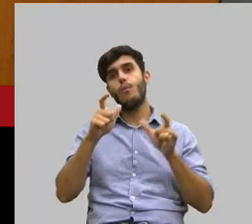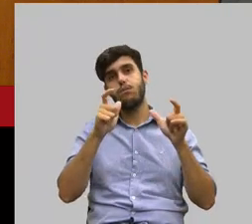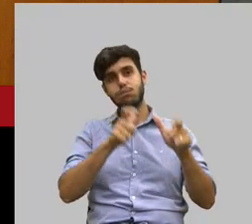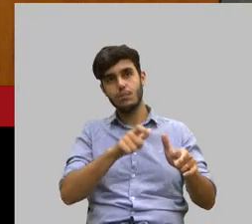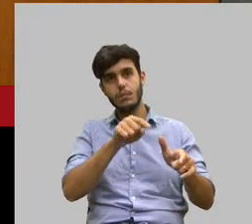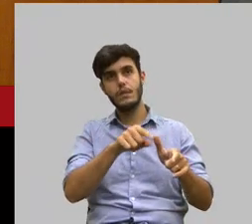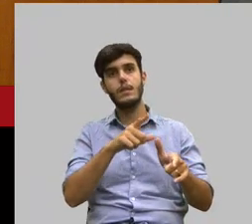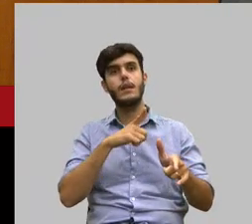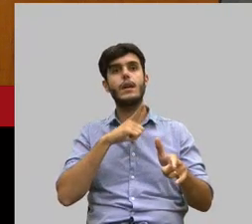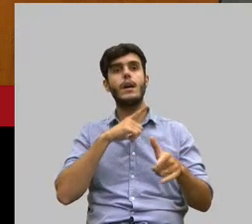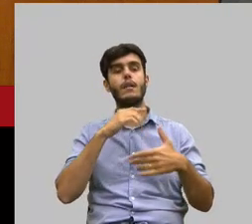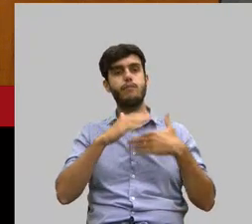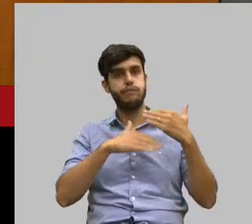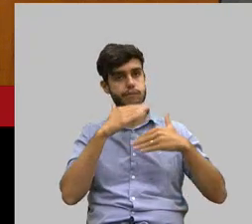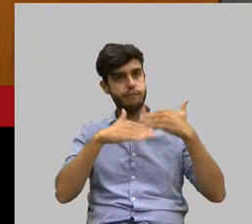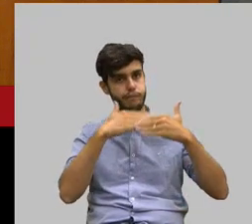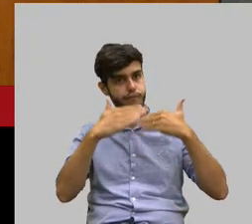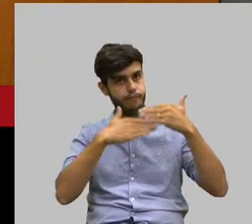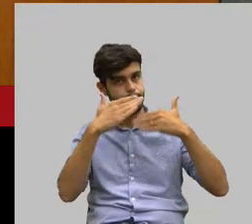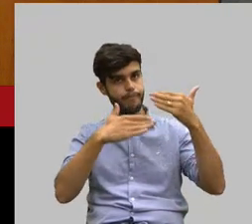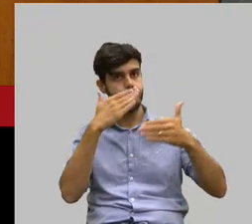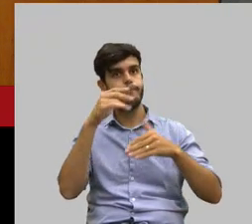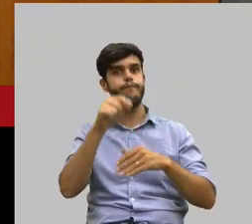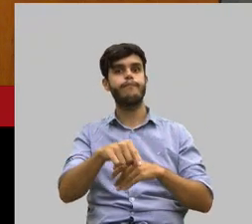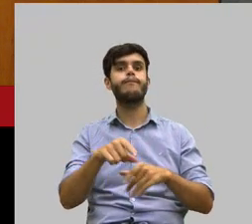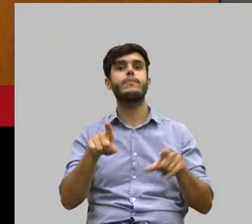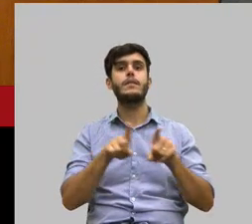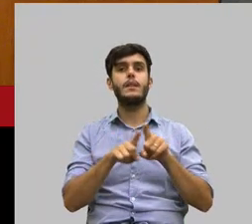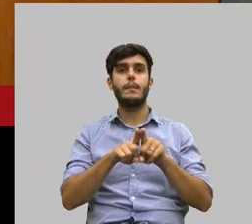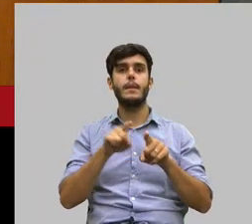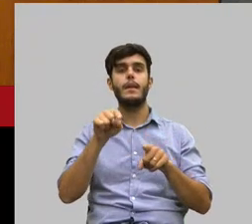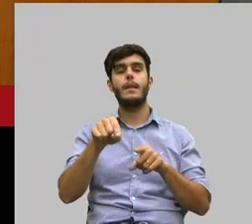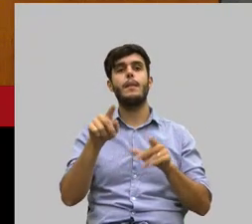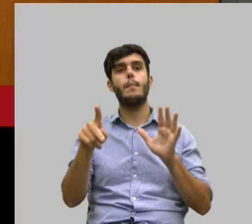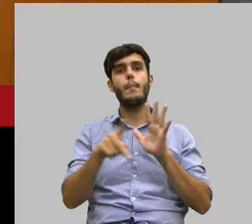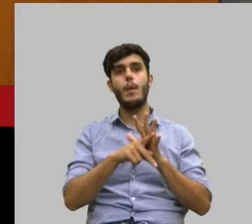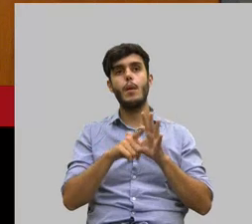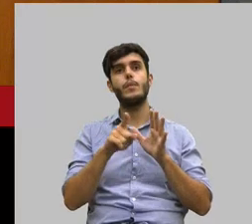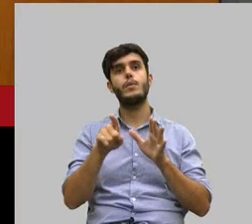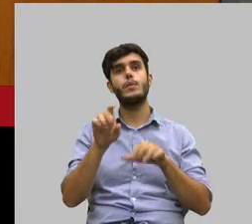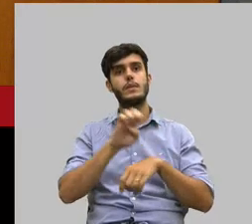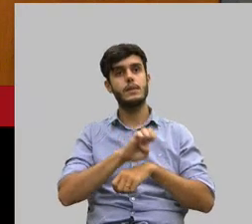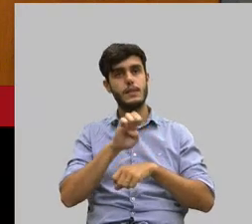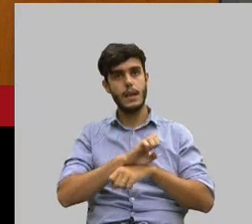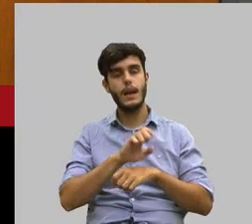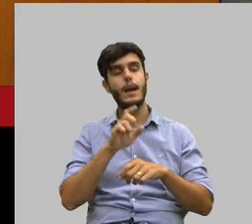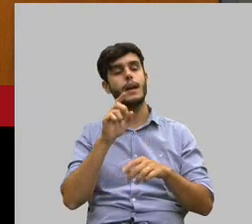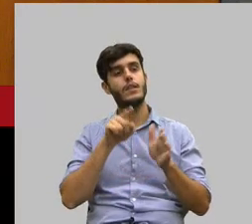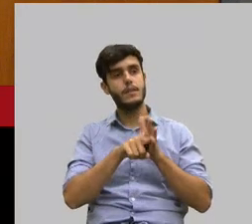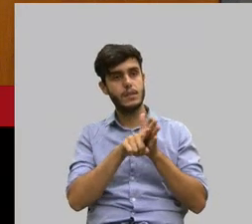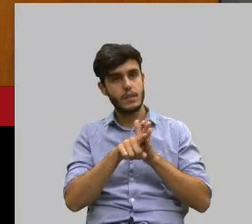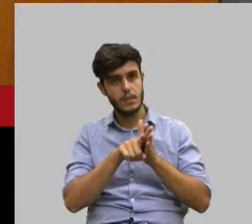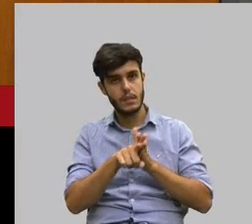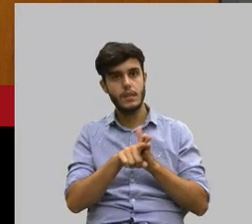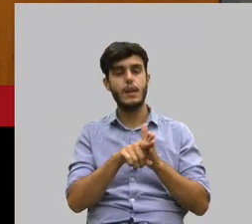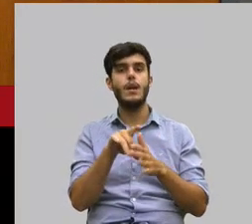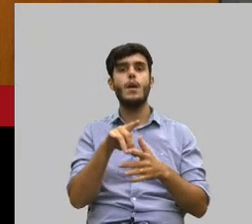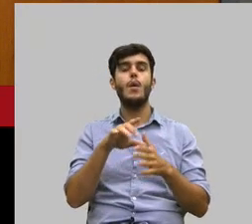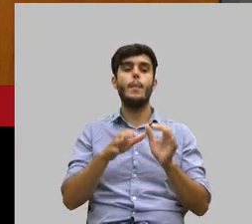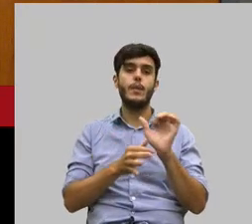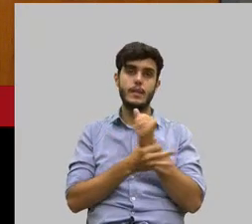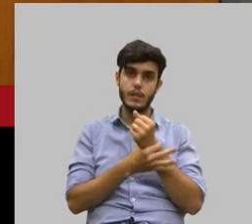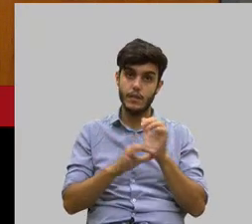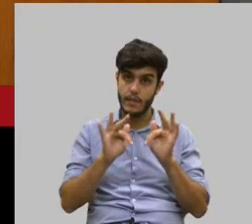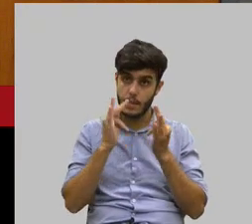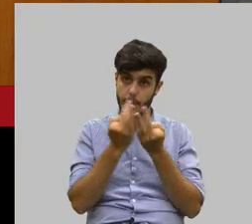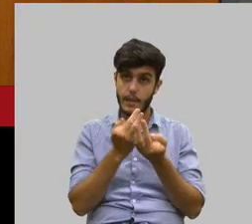foi desenvolvido está sendo desenvolvido aqui no âmbito do Departamento Estadual eh de investigação orientação e proteção à família é